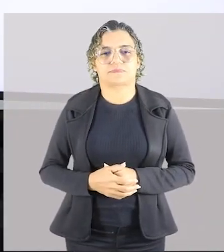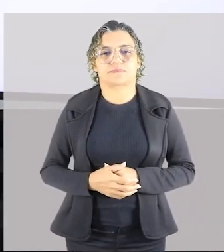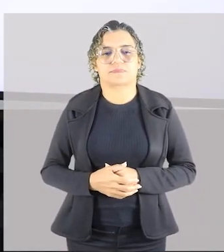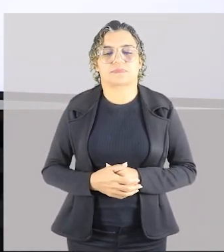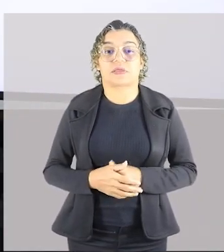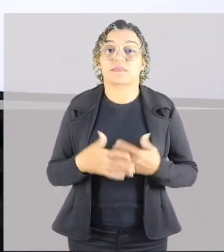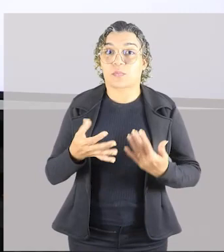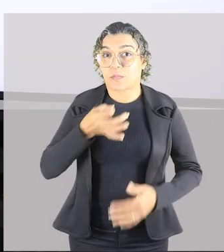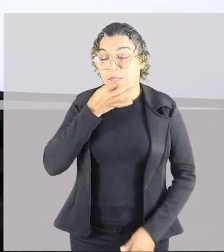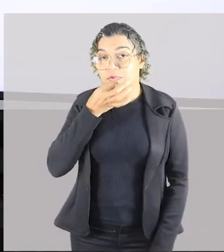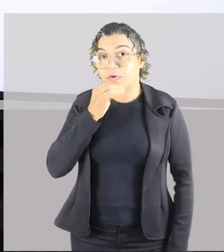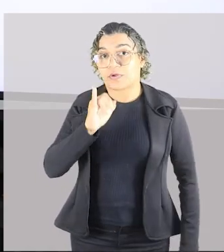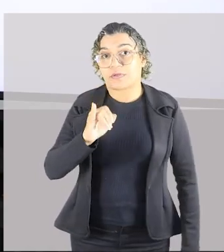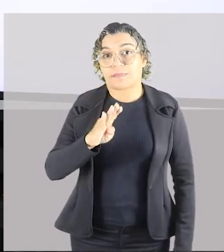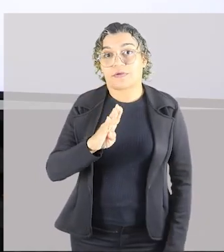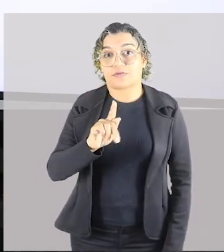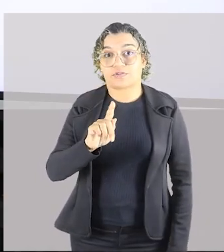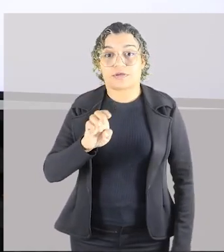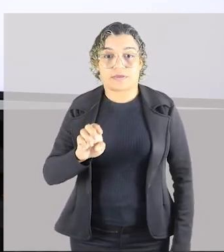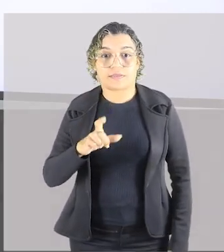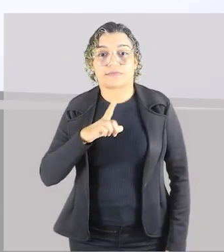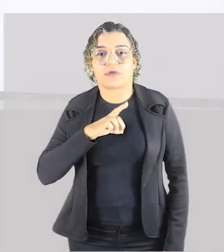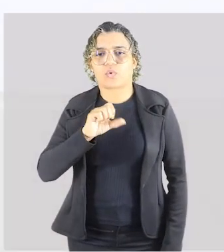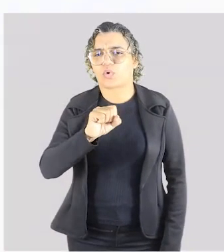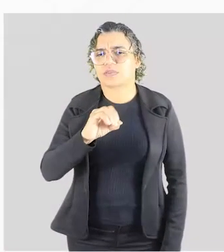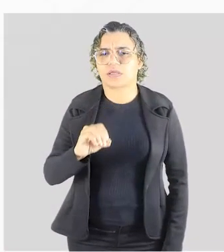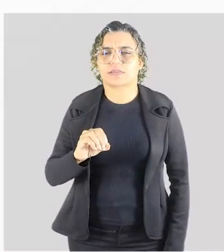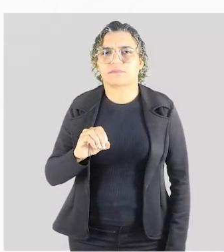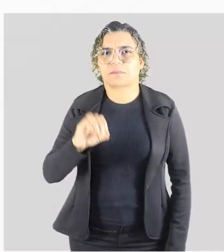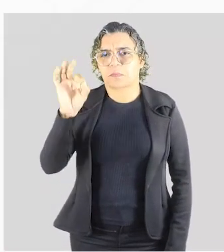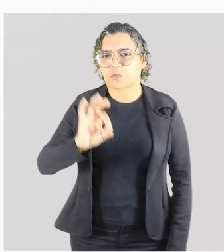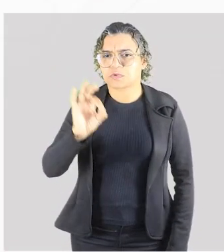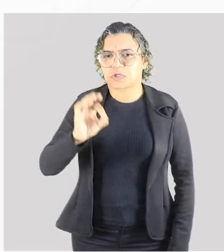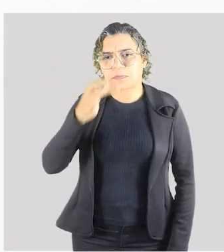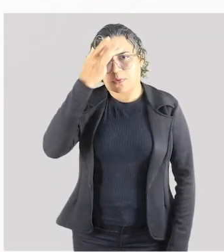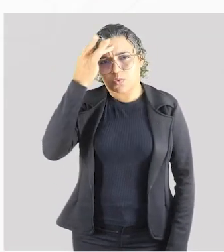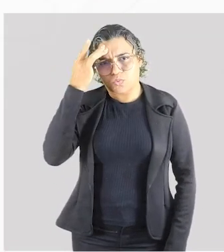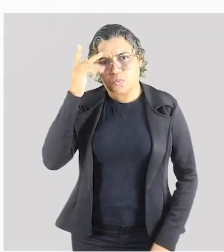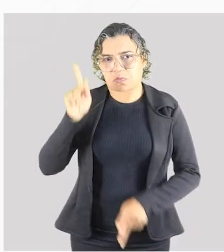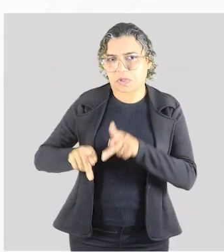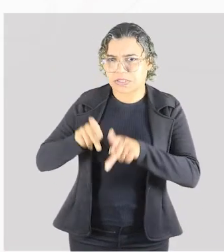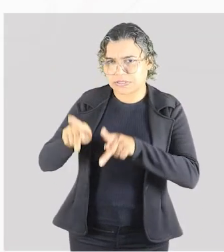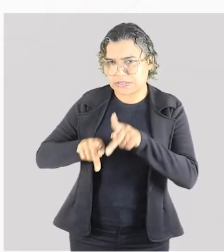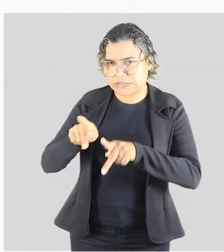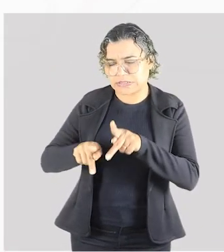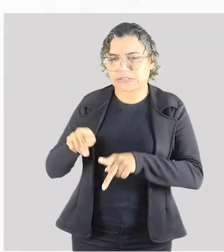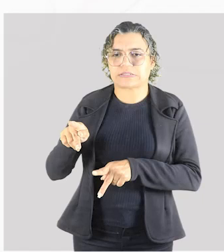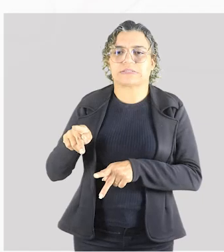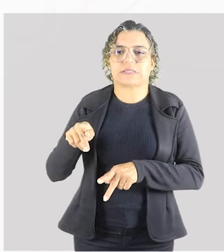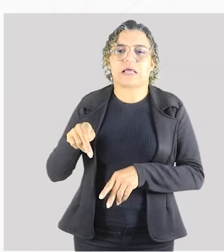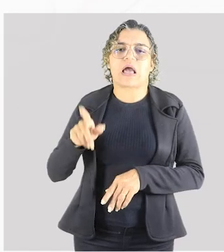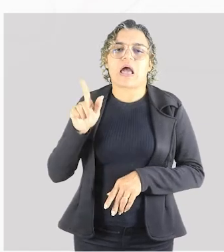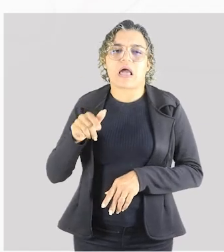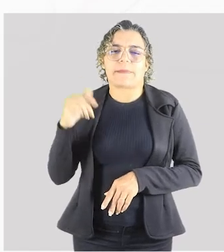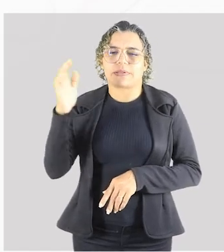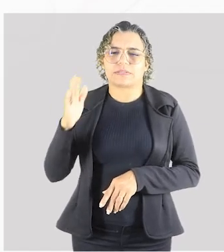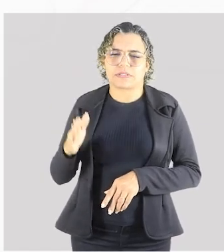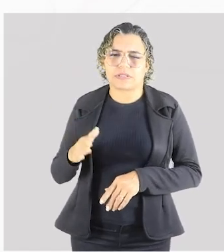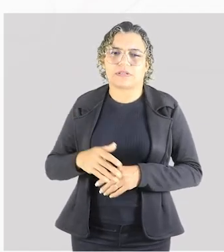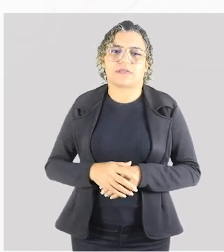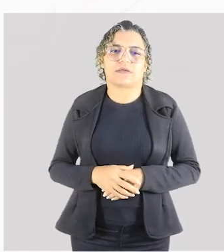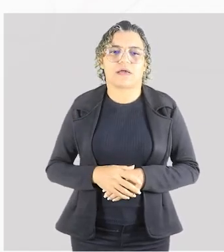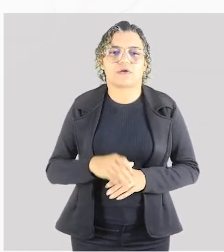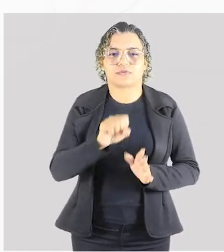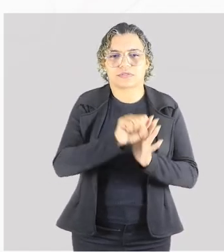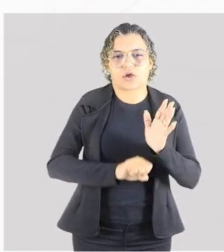Segundo o IBGE, mais de 80% da população brasileira vivem no século XXI em cidades.